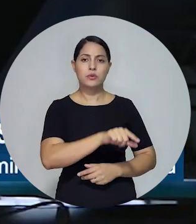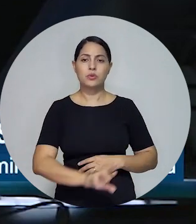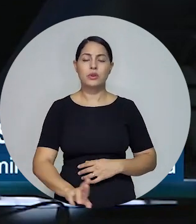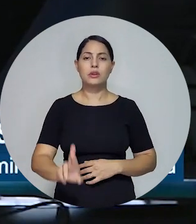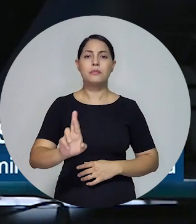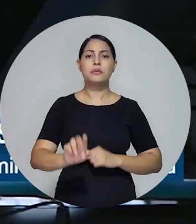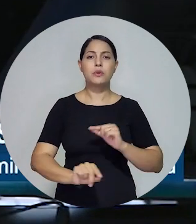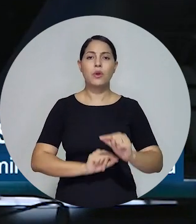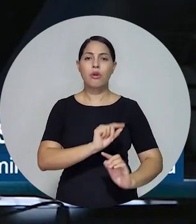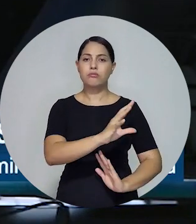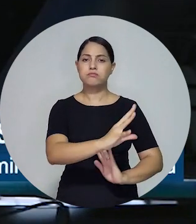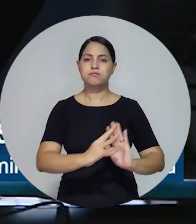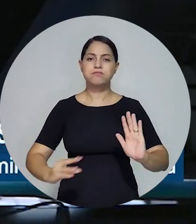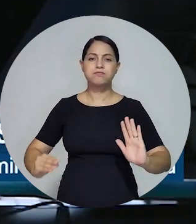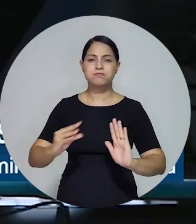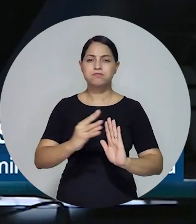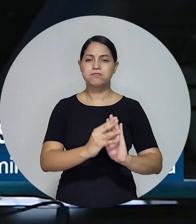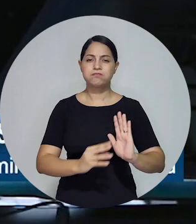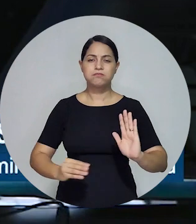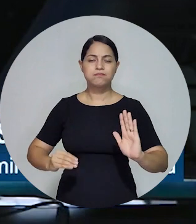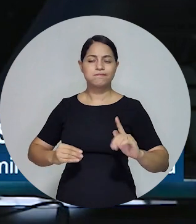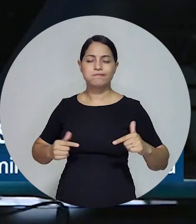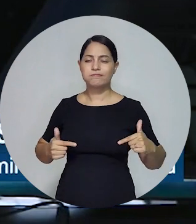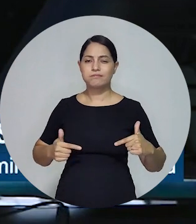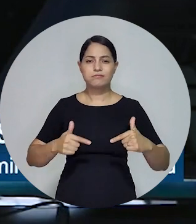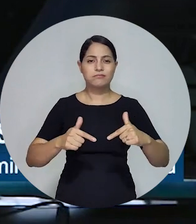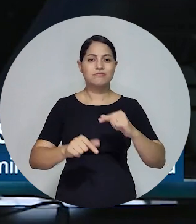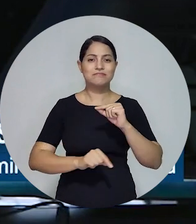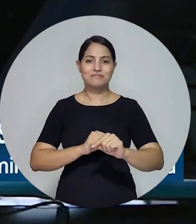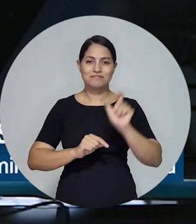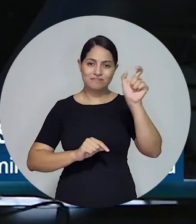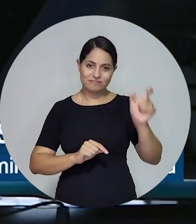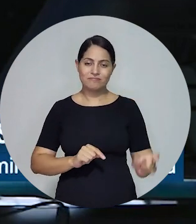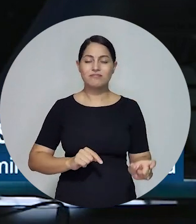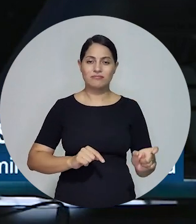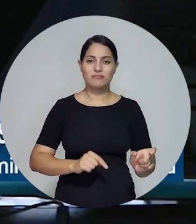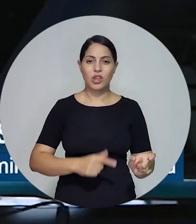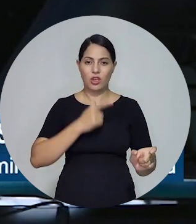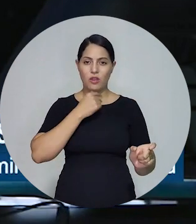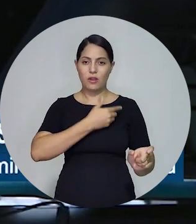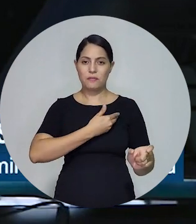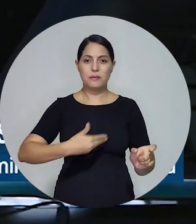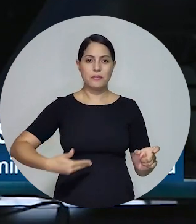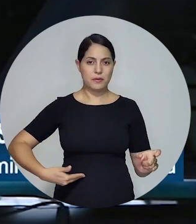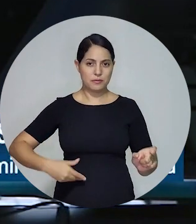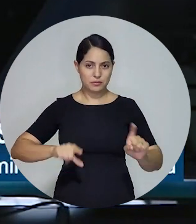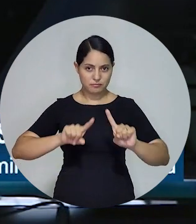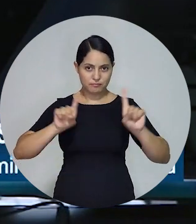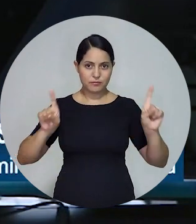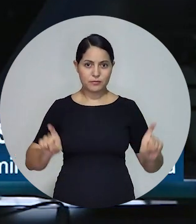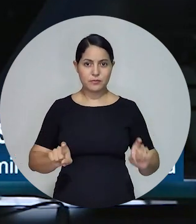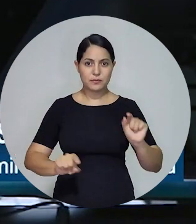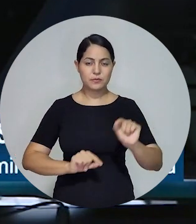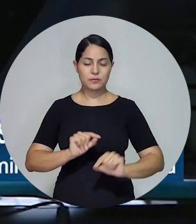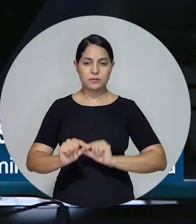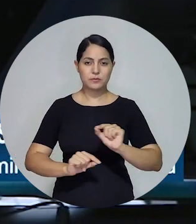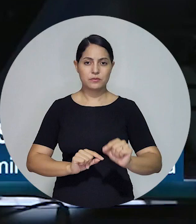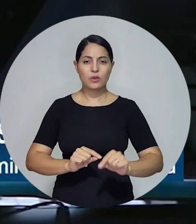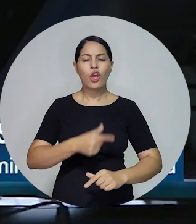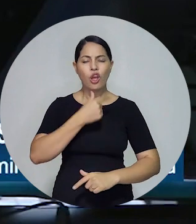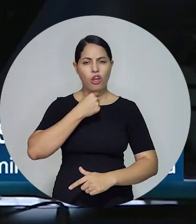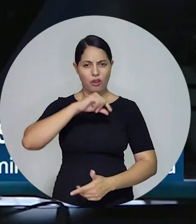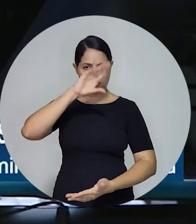dos mais respeitáveis exemplos do que ele mesmo considerava ser a definição do homem público,